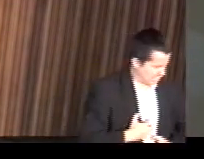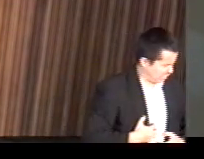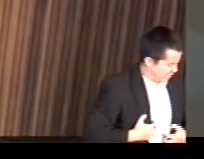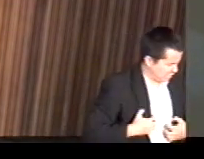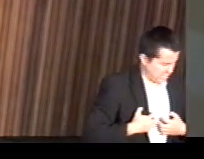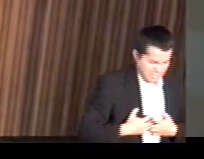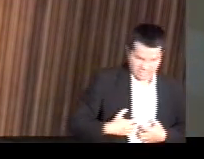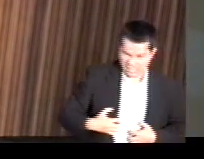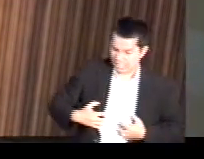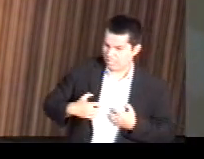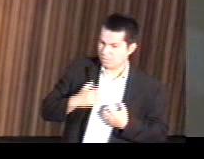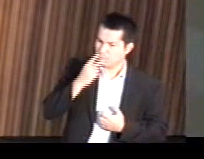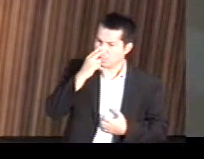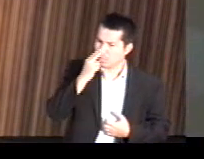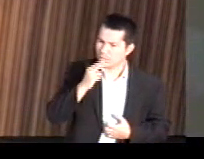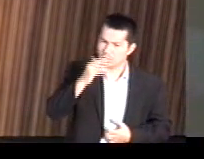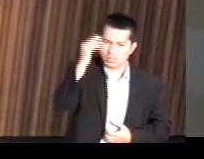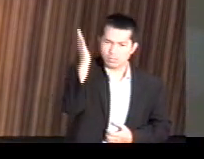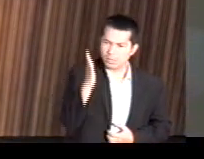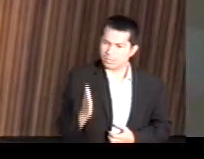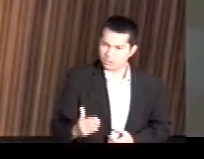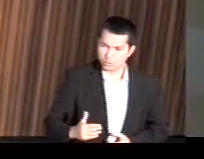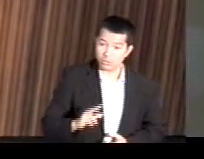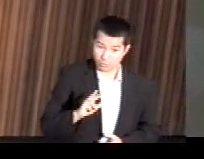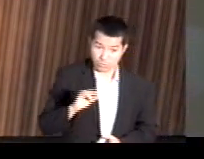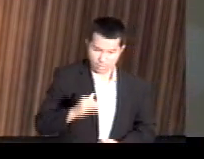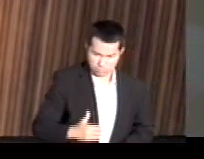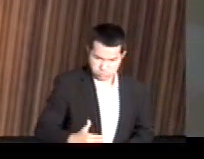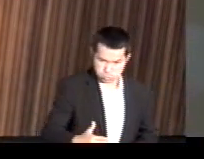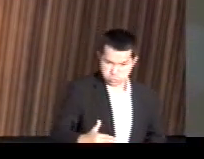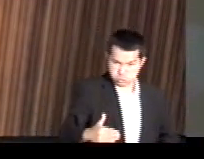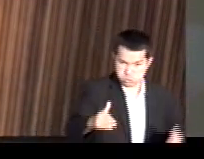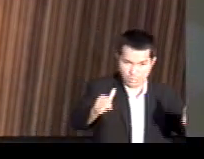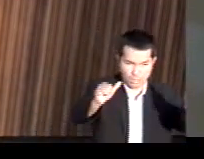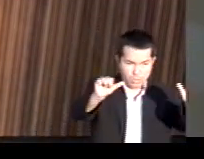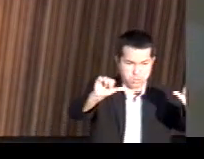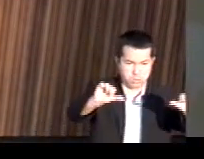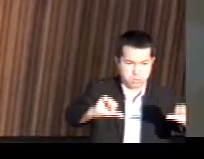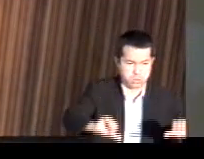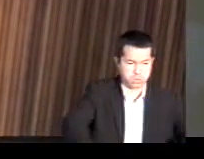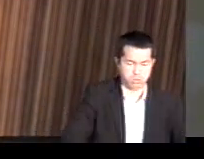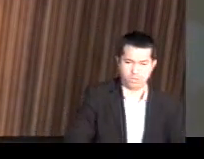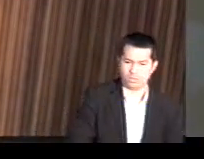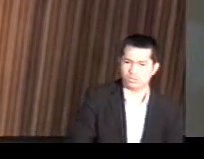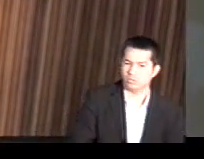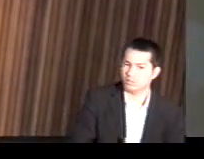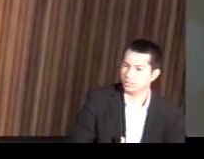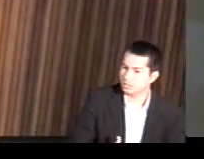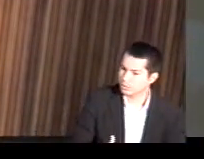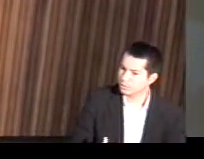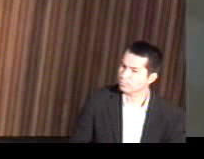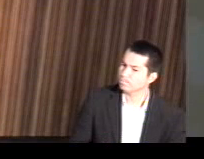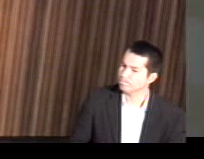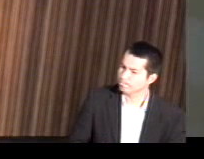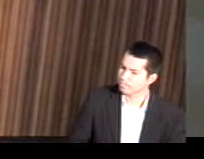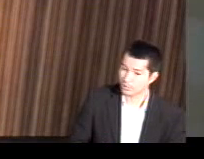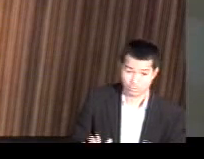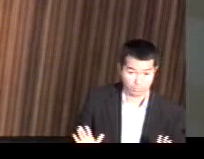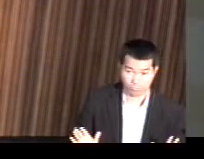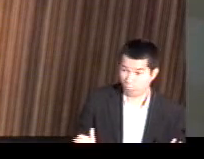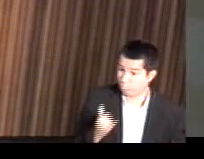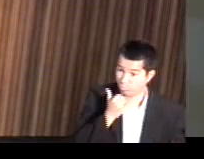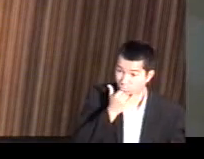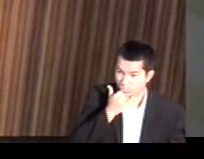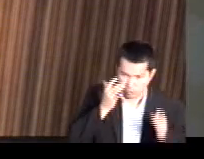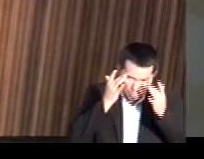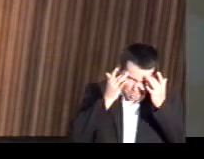sensação. E eu começo a interceder mais pelo meu país. Porque Deus não pode abençoar